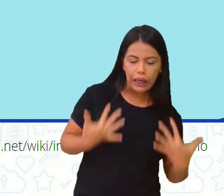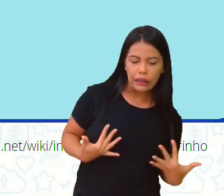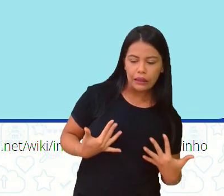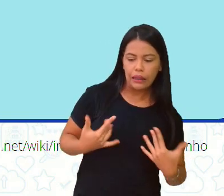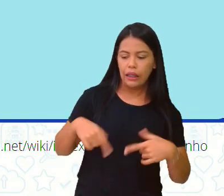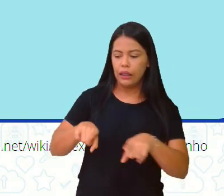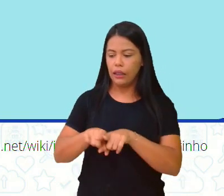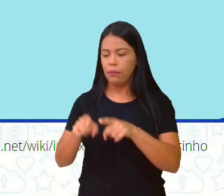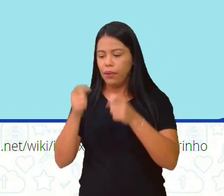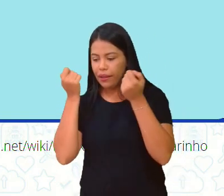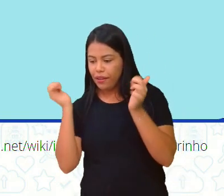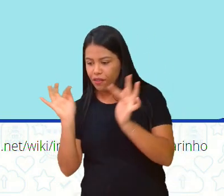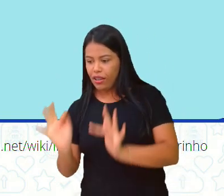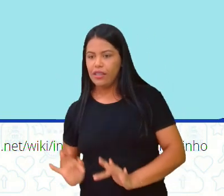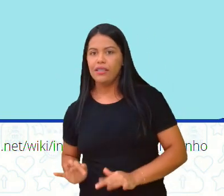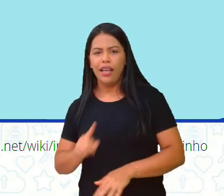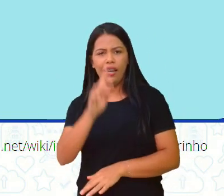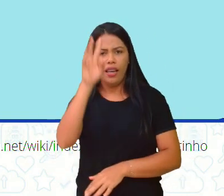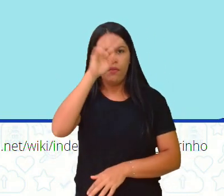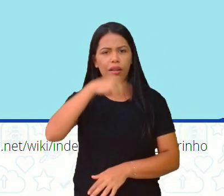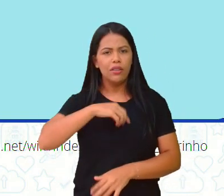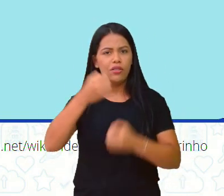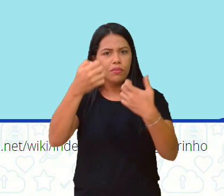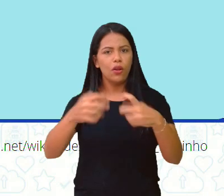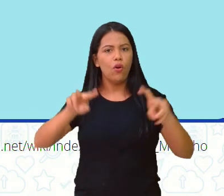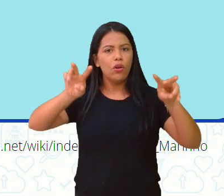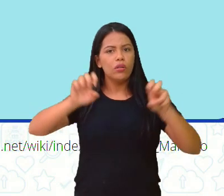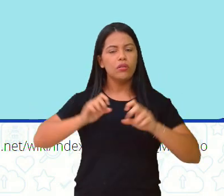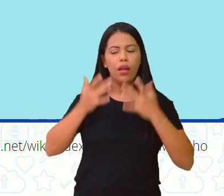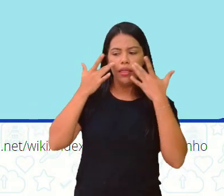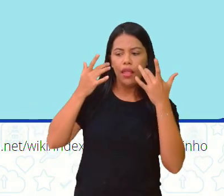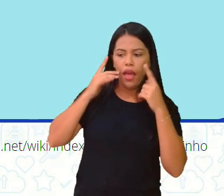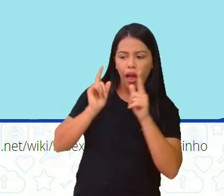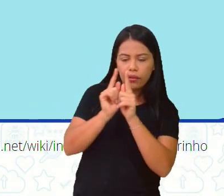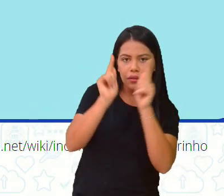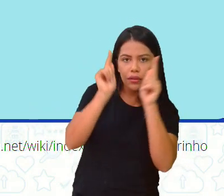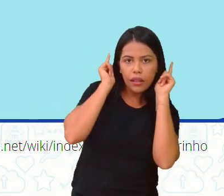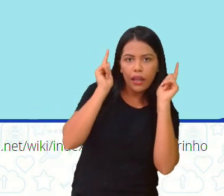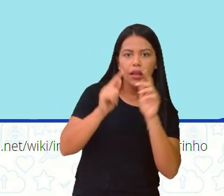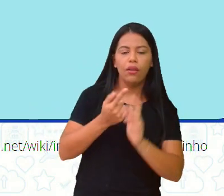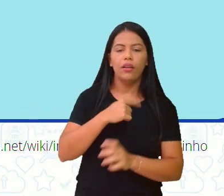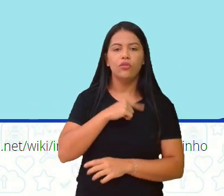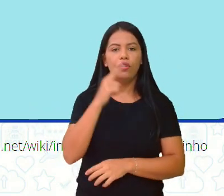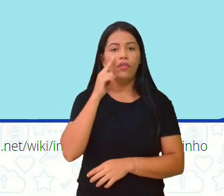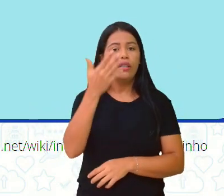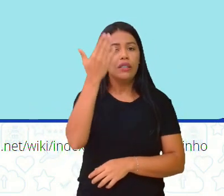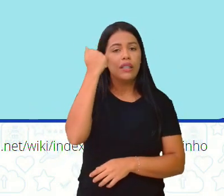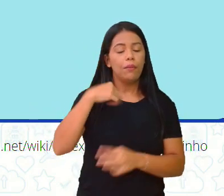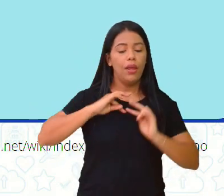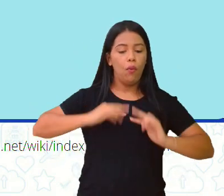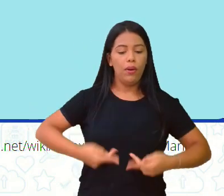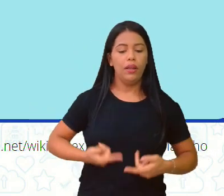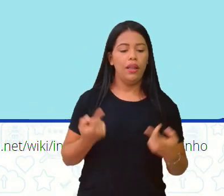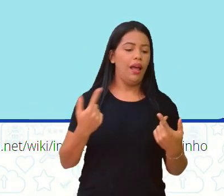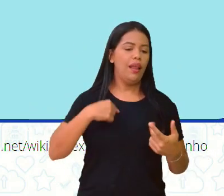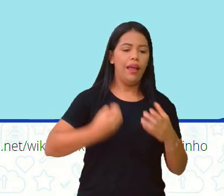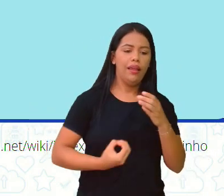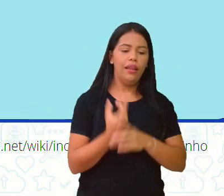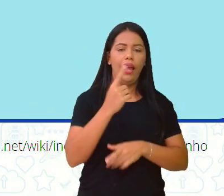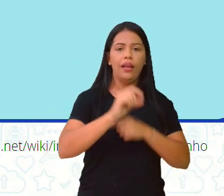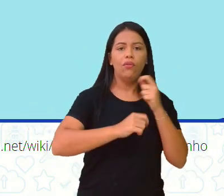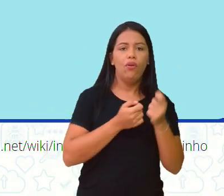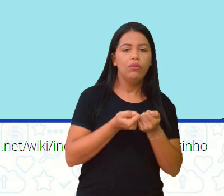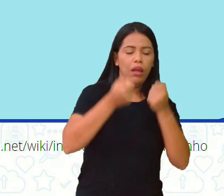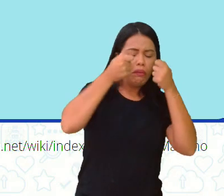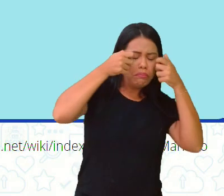grego, onde tudo começou essa questão? Porque o ser humano, ele é feito de riso e choro. Ele precisa